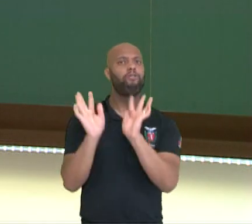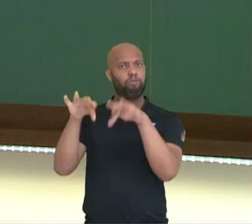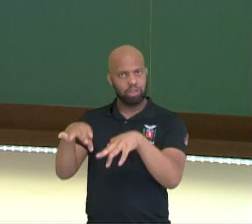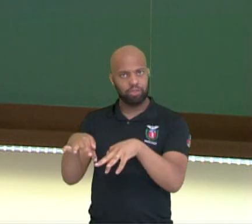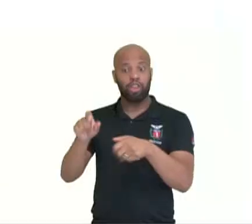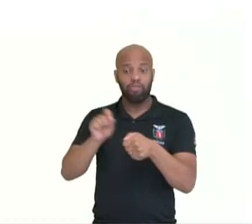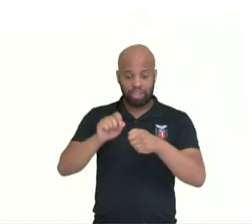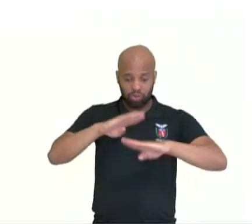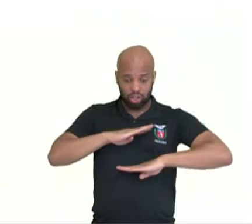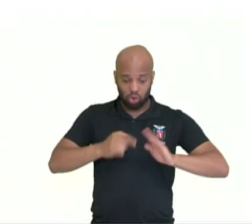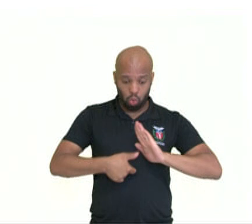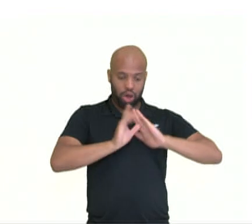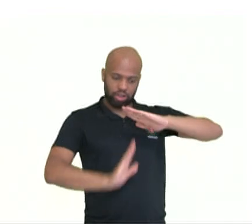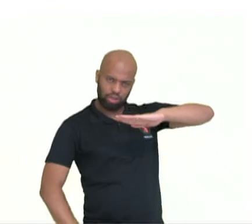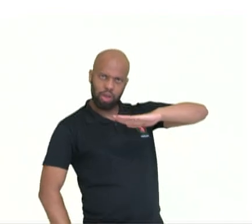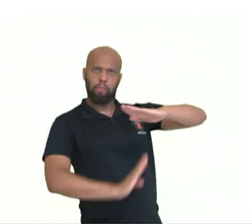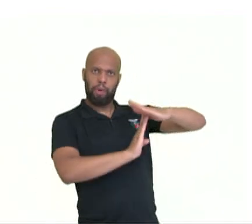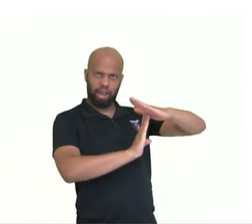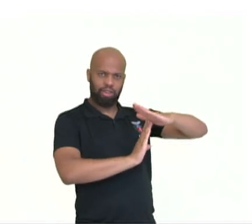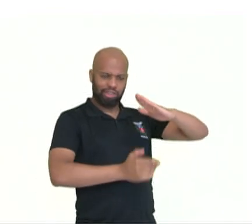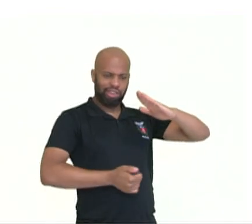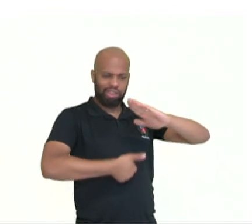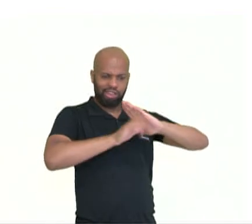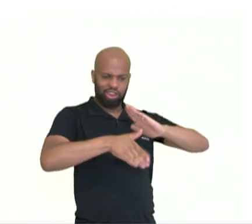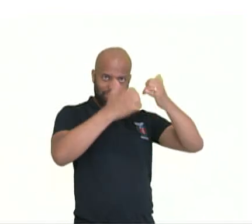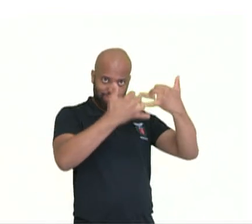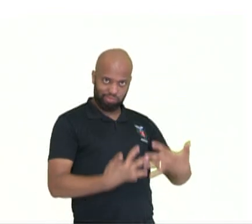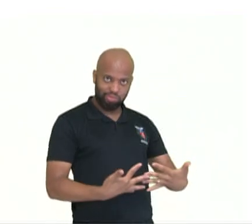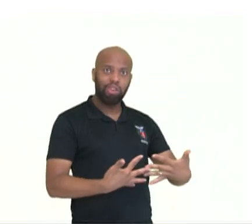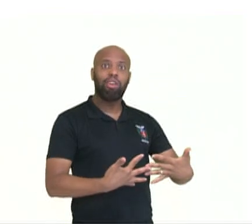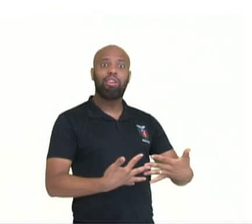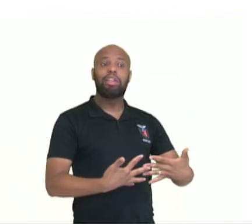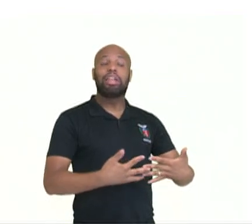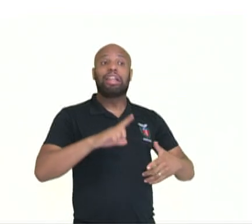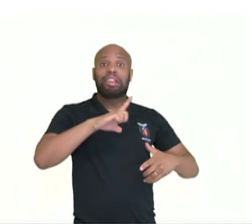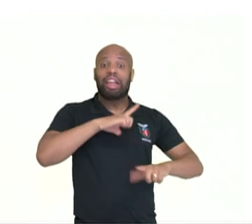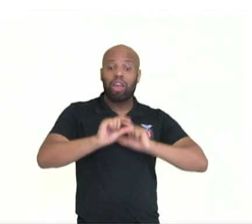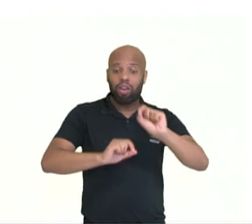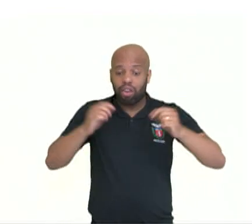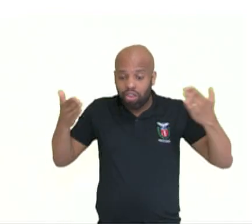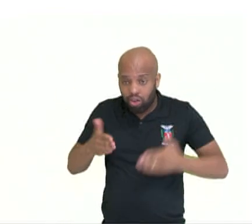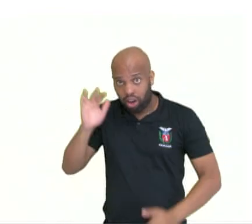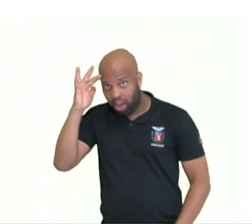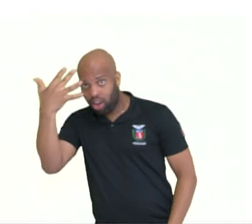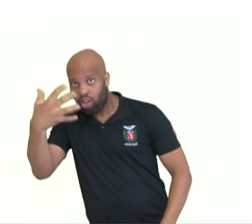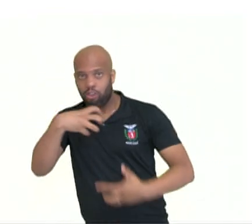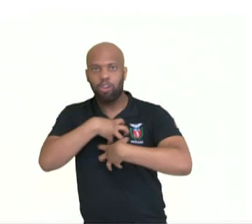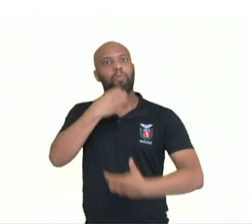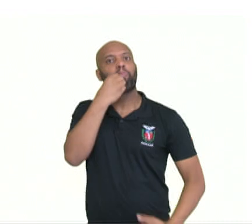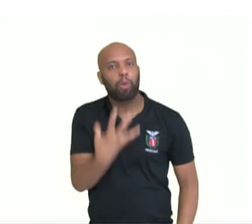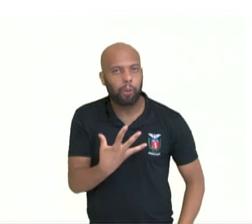surpresa. O homem que estava ali não era seu pai. Na verdade, ele nem sequer o conhecia.